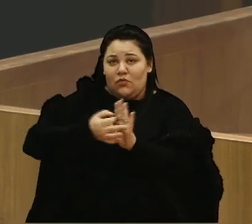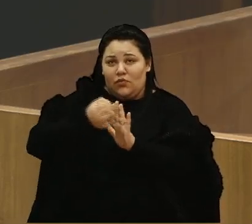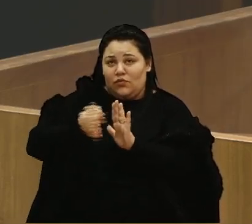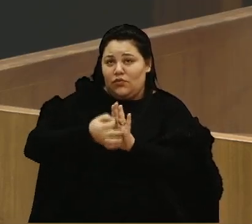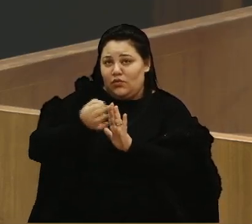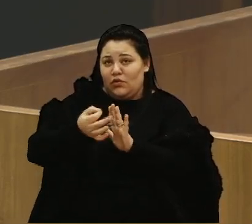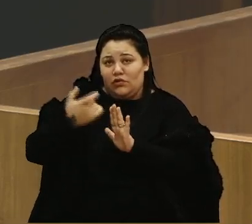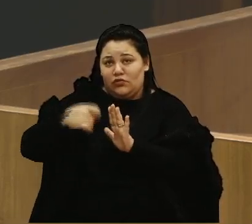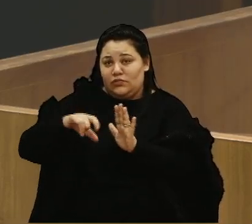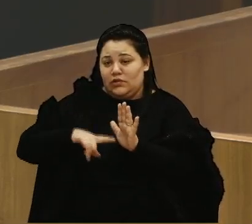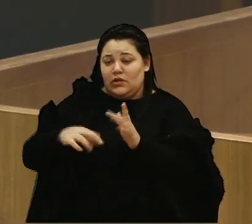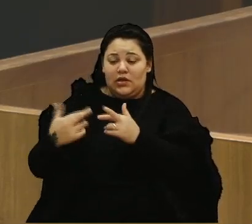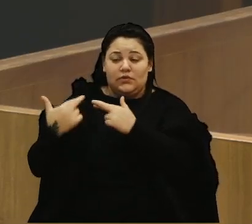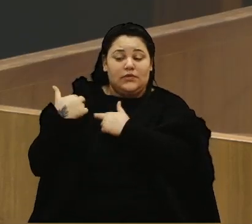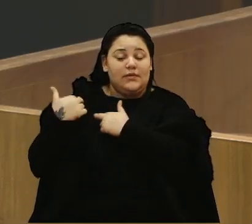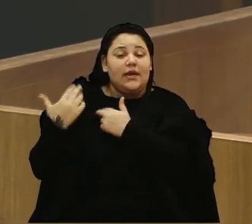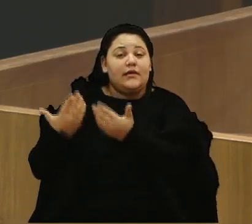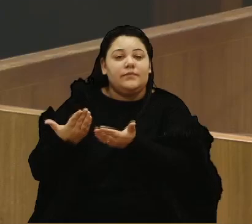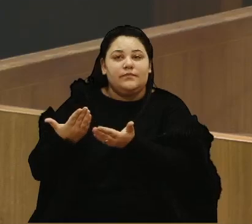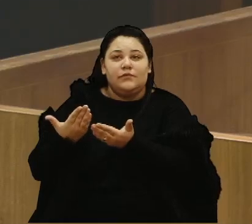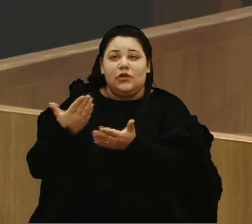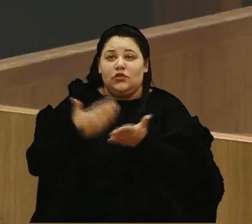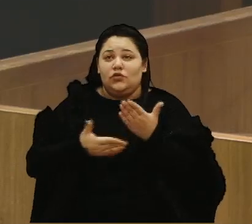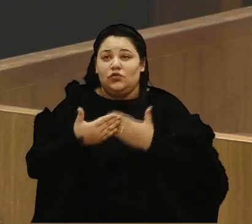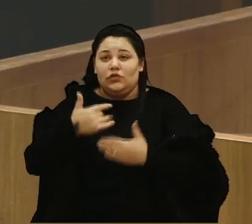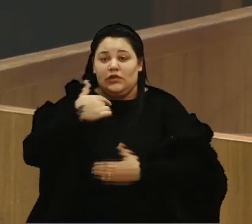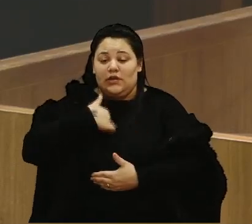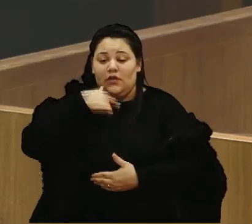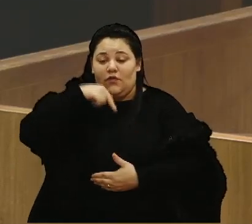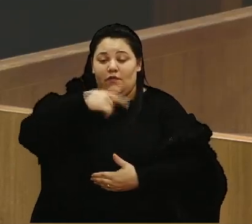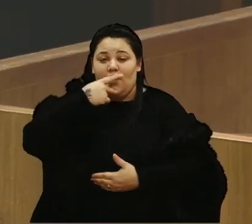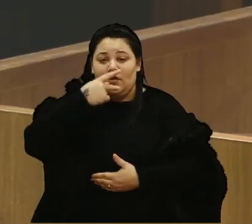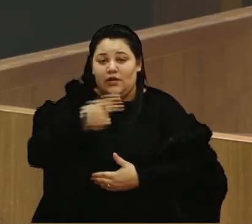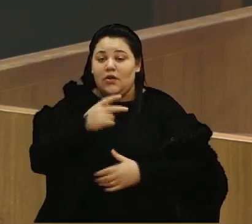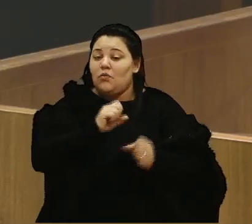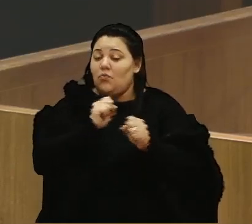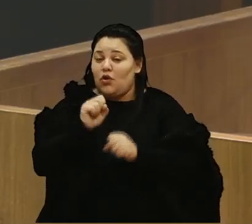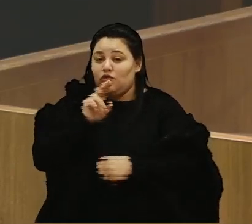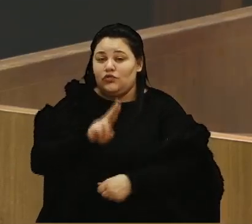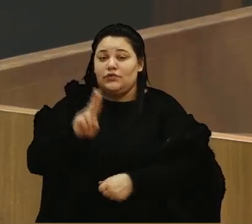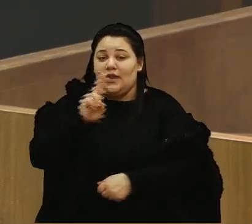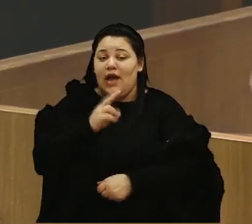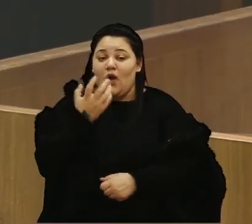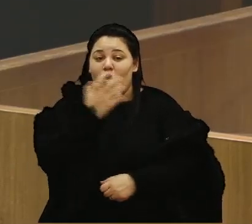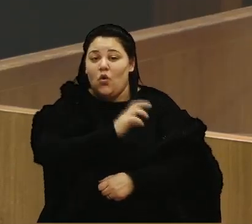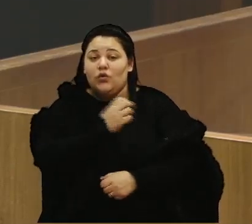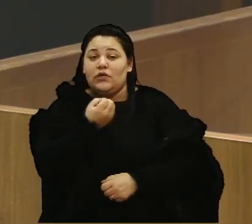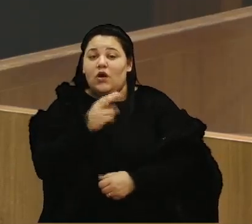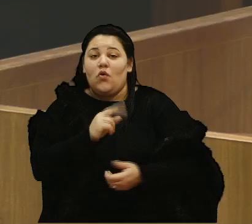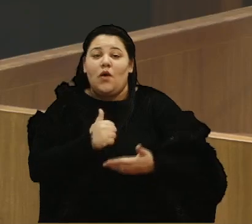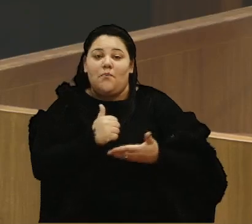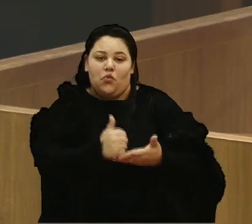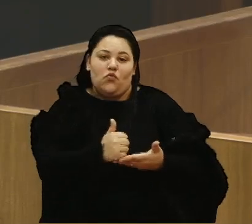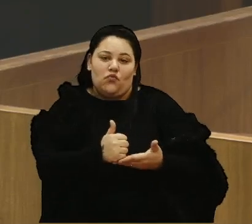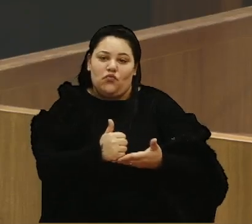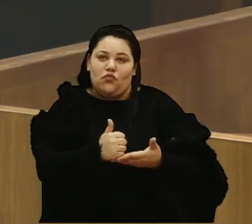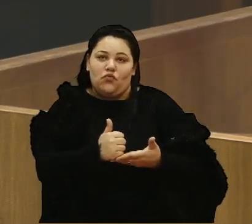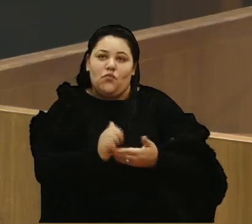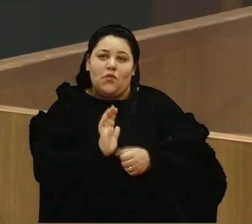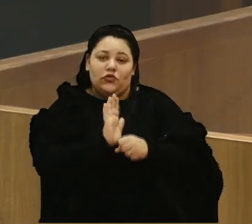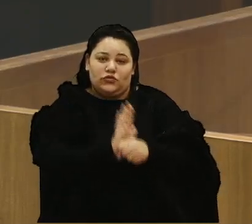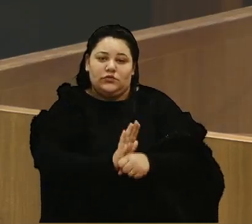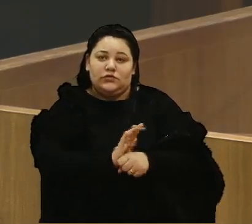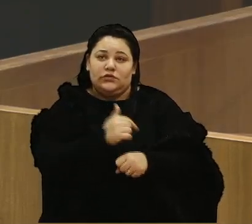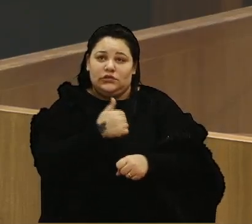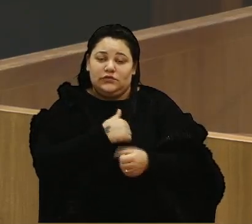que ter responsabilidade. Tudo que eu falo aqui pode ser usado contra a favor de mim, serei cobrada de quem concorda e de